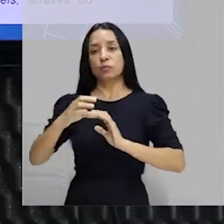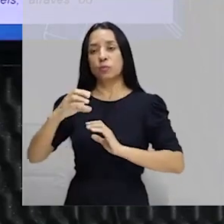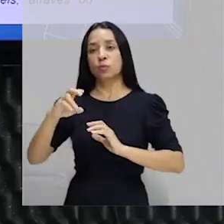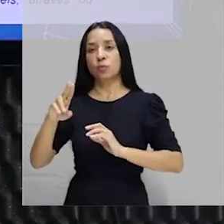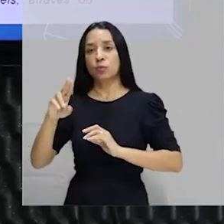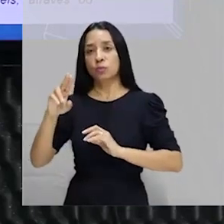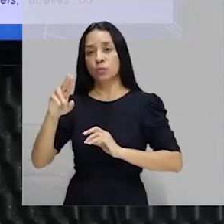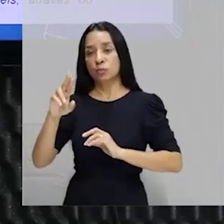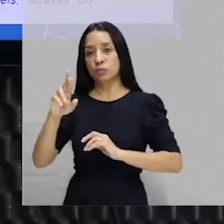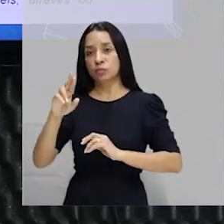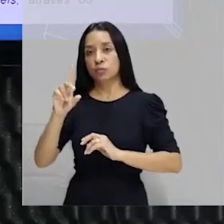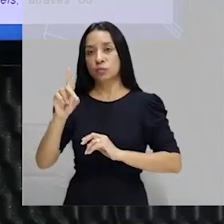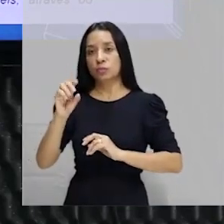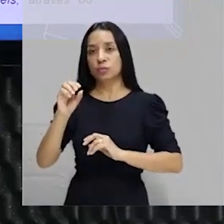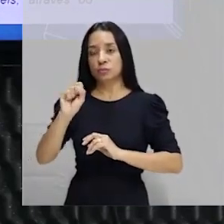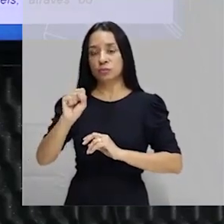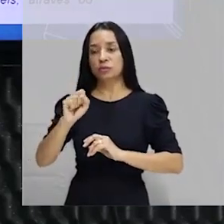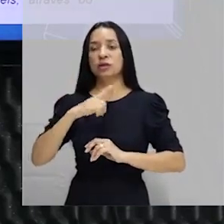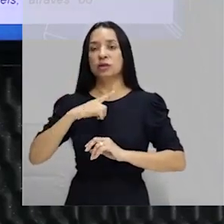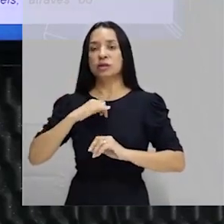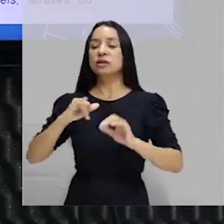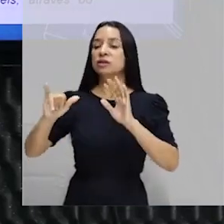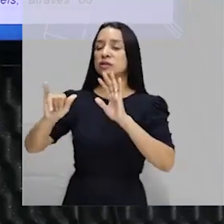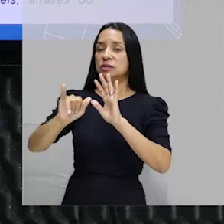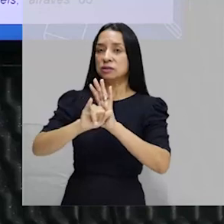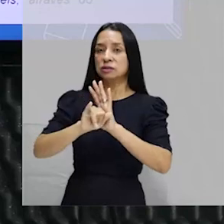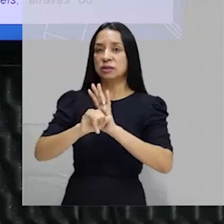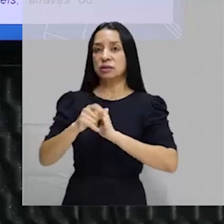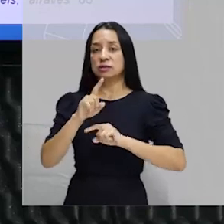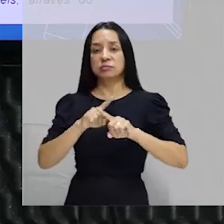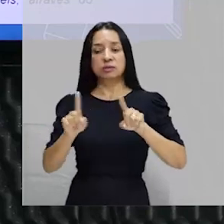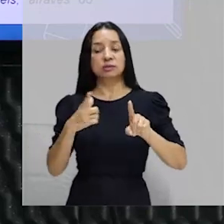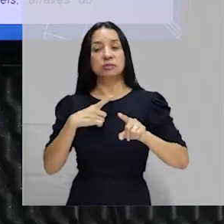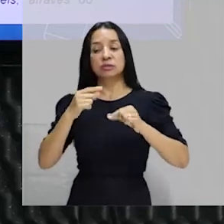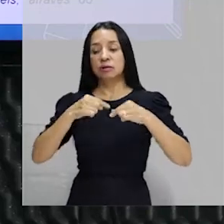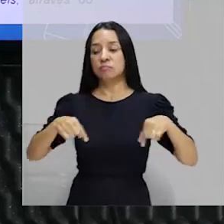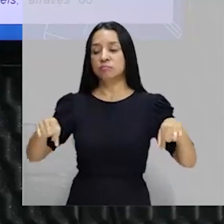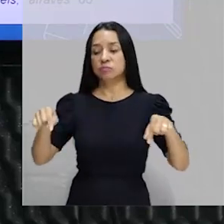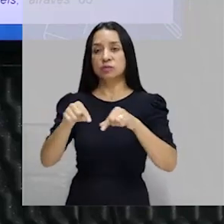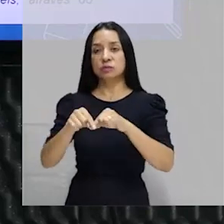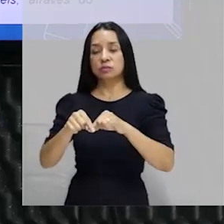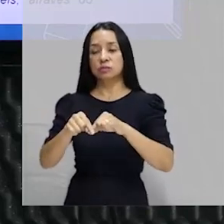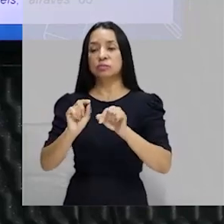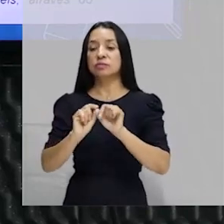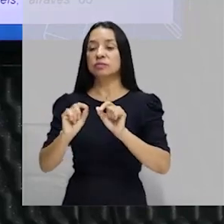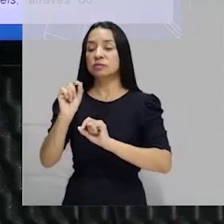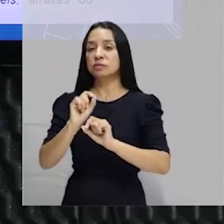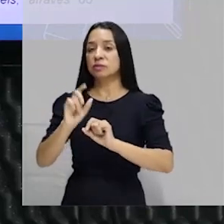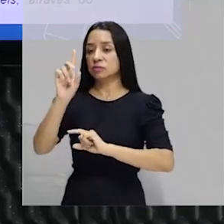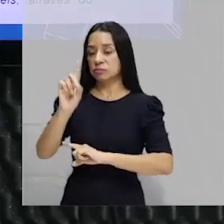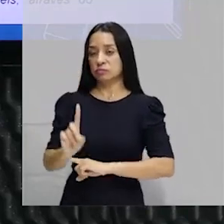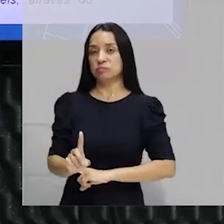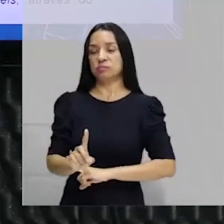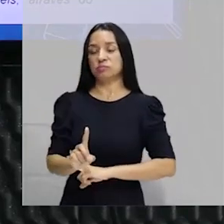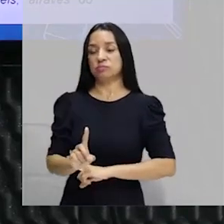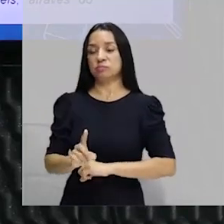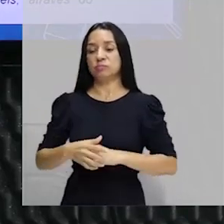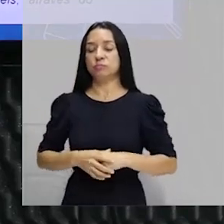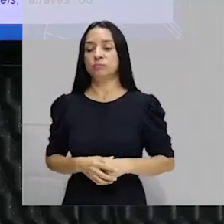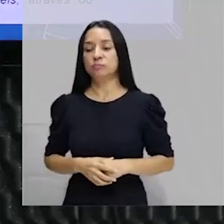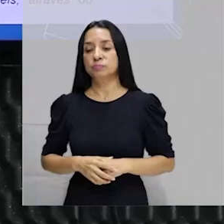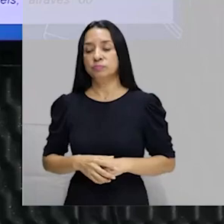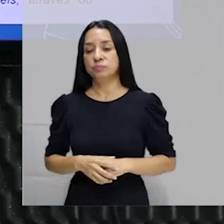Lembrando que o território é um espaço físico delimitado, onde dentro deste espaço existe ordem e existe relações de